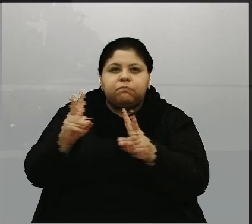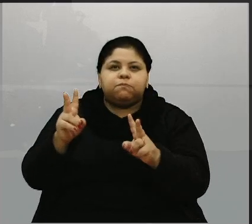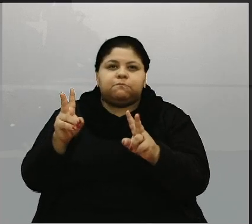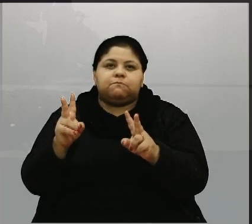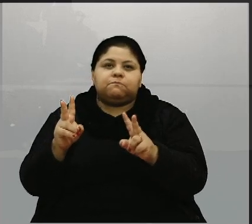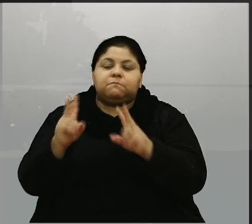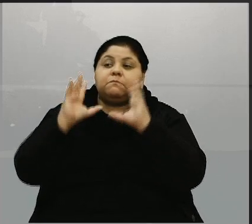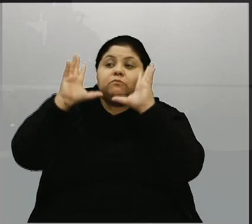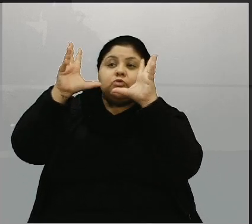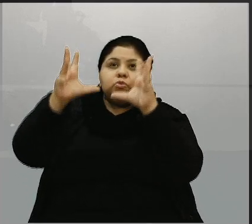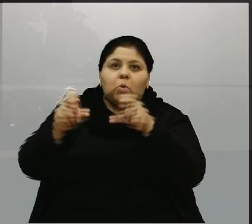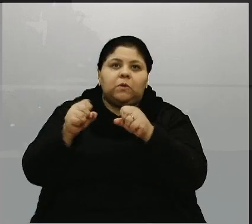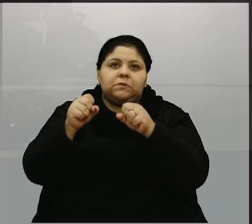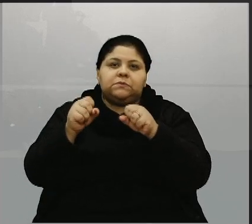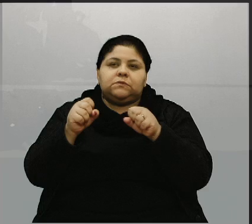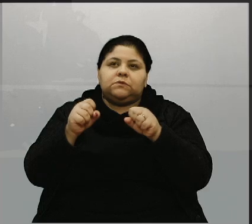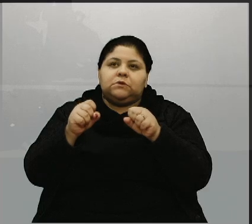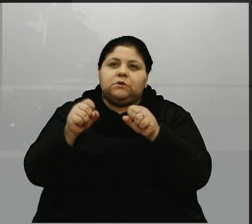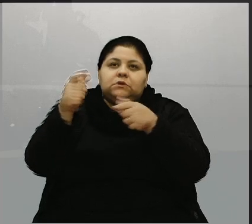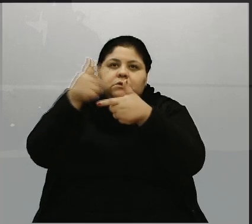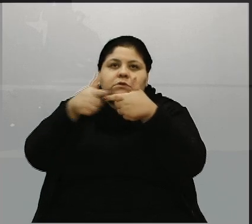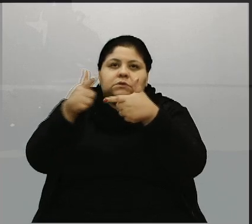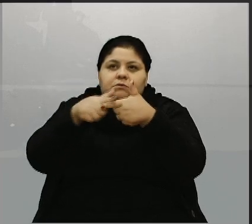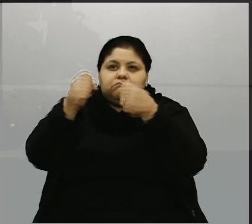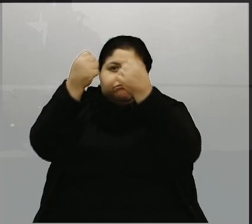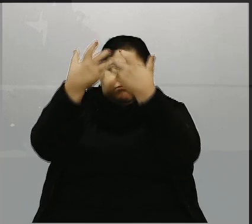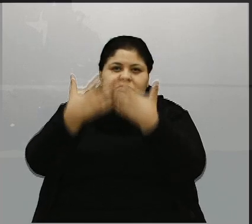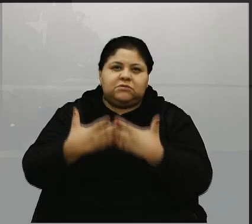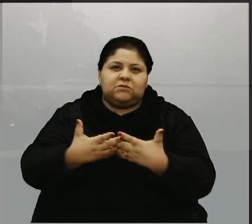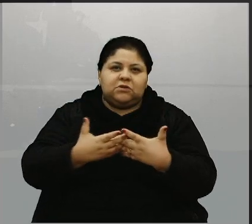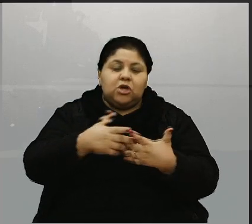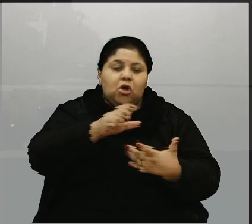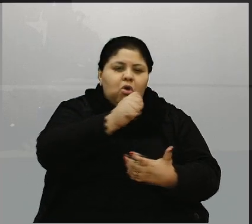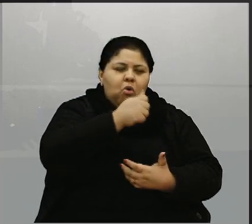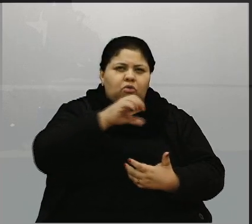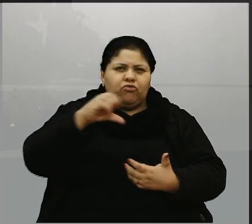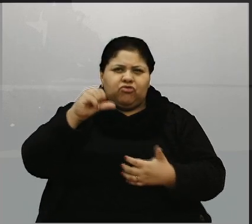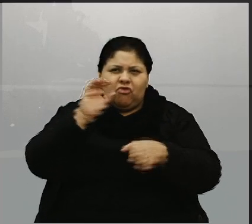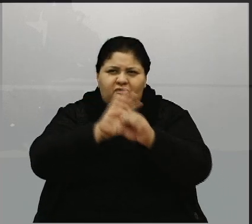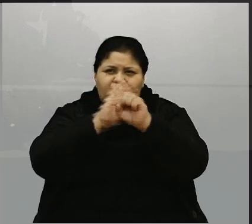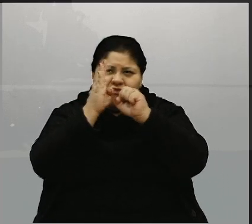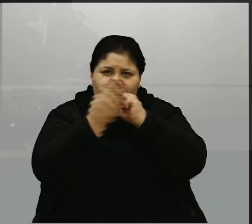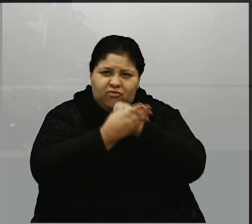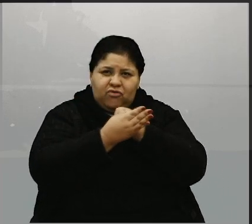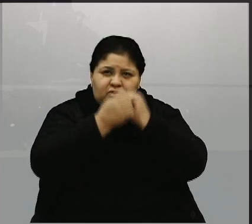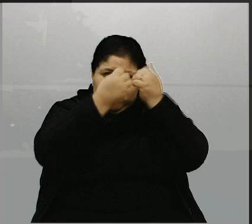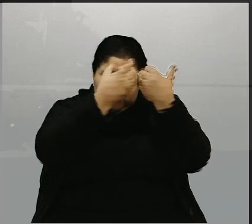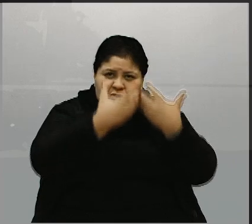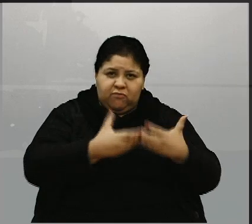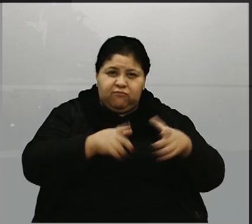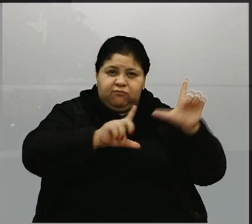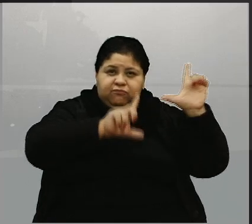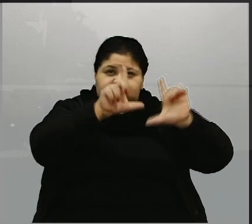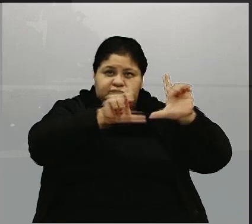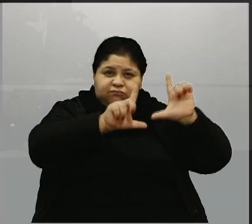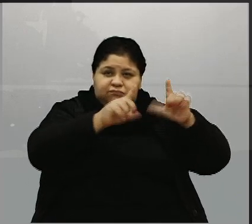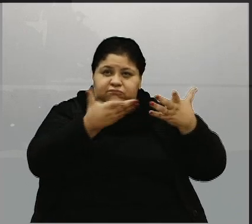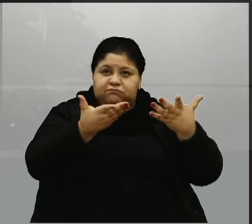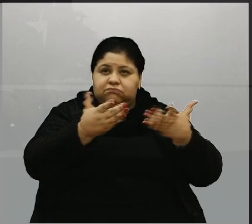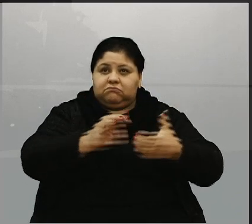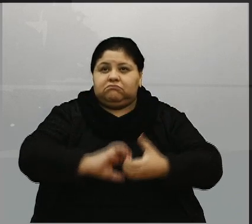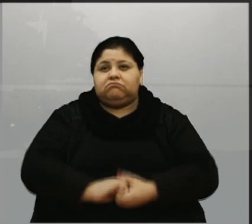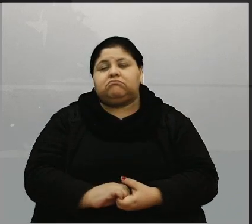de todas essas situações que nós colocamos aqui. Acho que foram 8 ou 9 bairros que nós colocamos imagens.